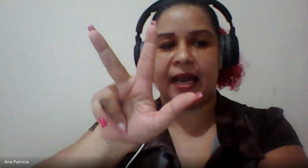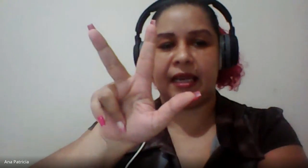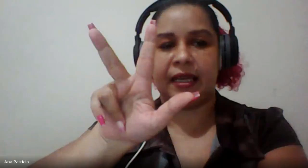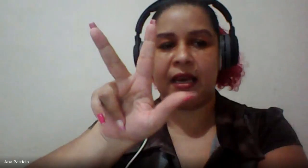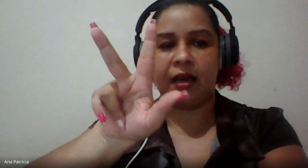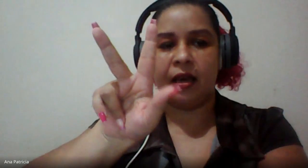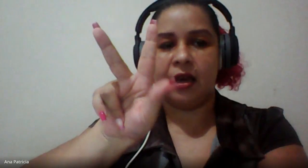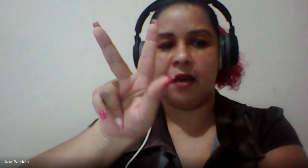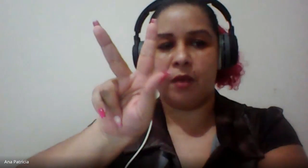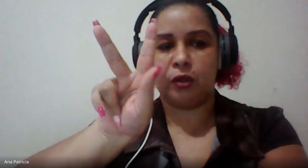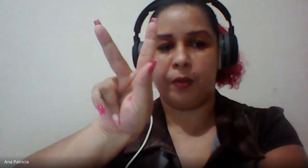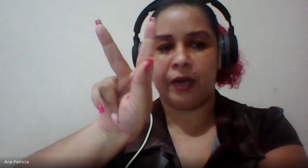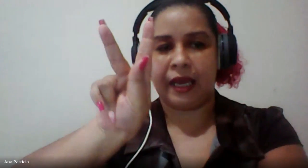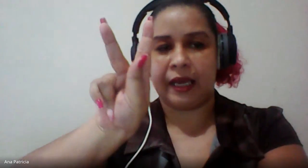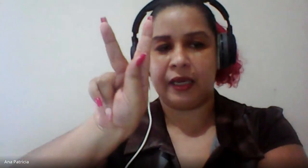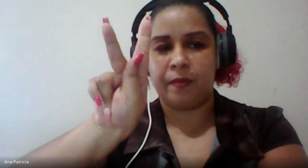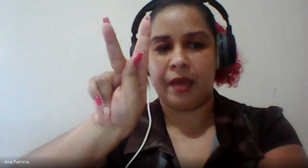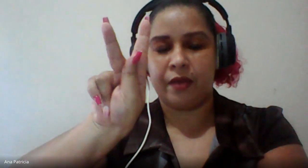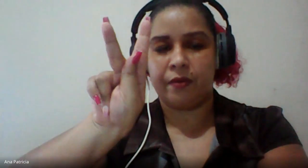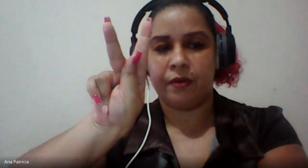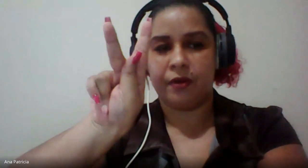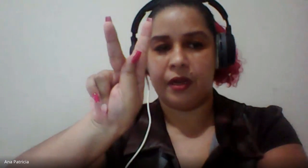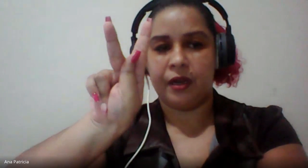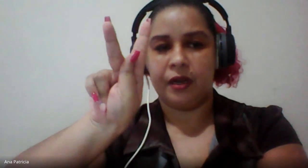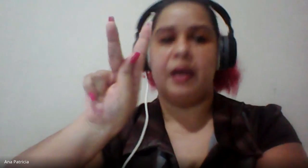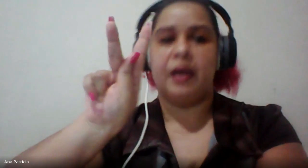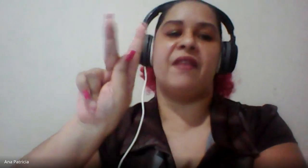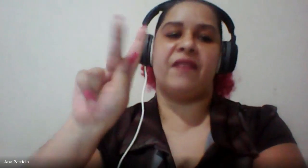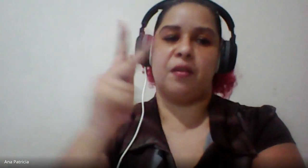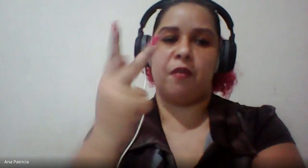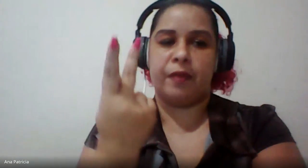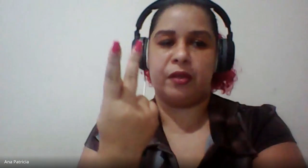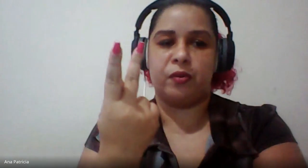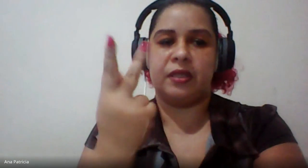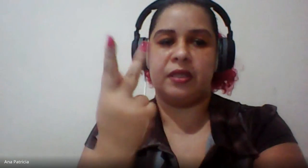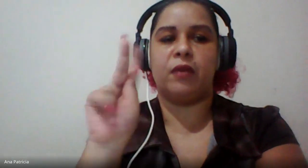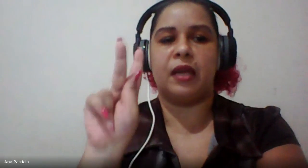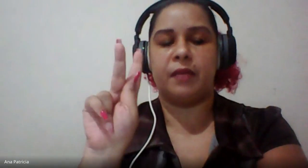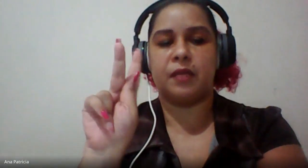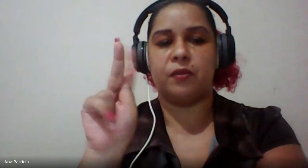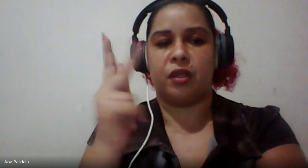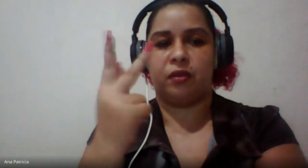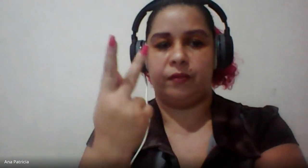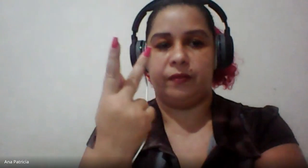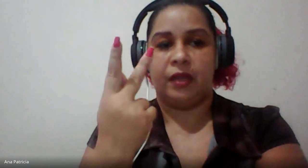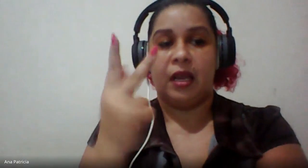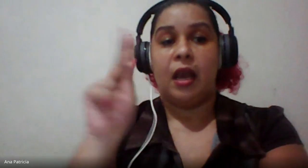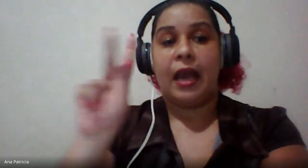da galinha, bota o polegar aqui no meio, aí vai fazer um movimento circular do mesmo